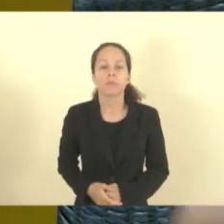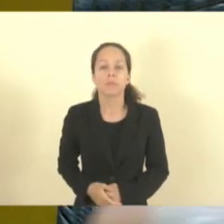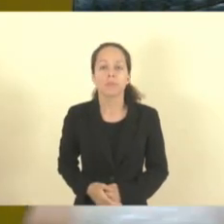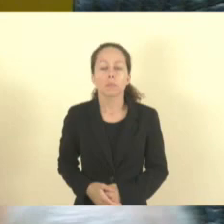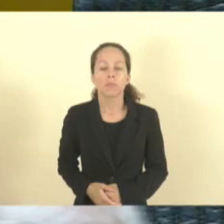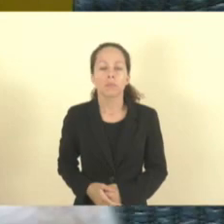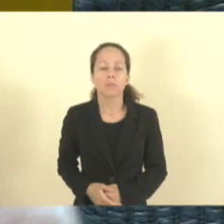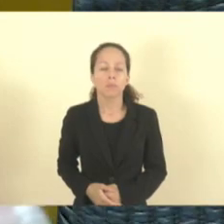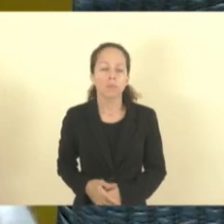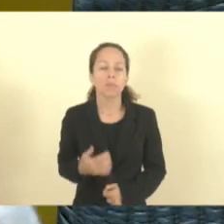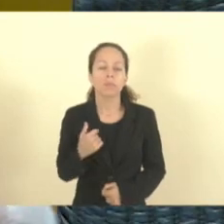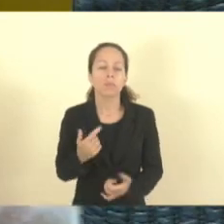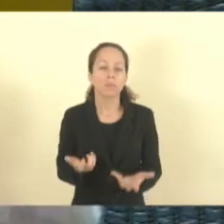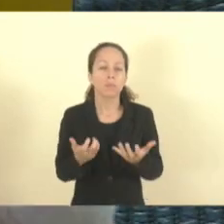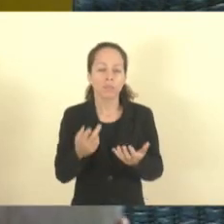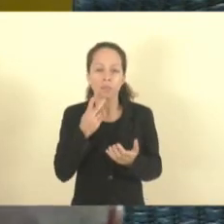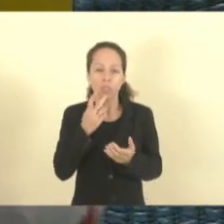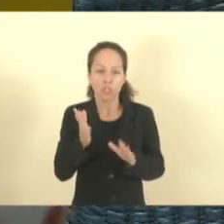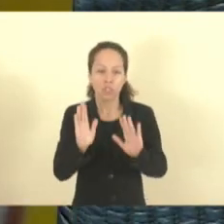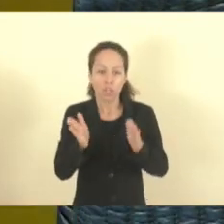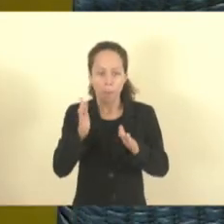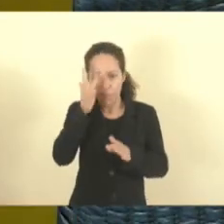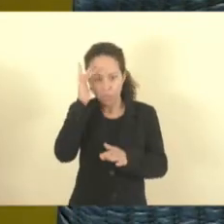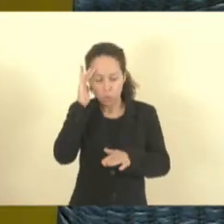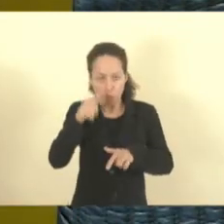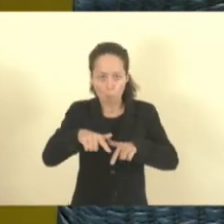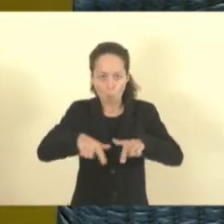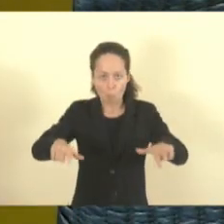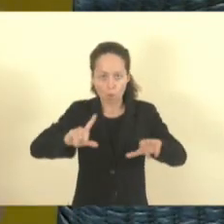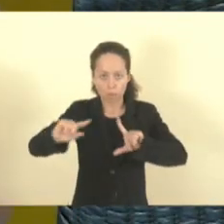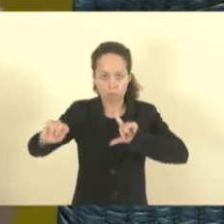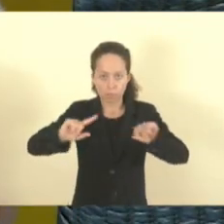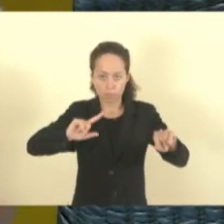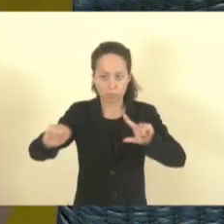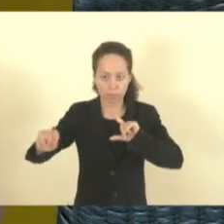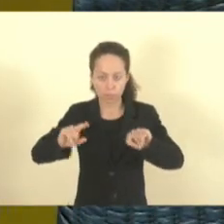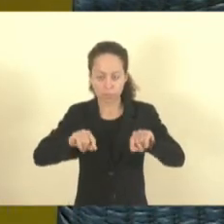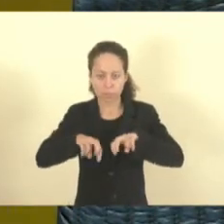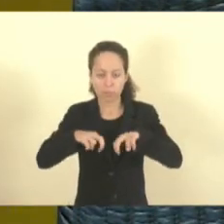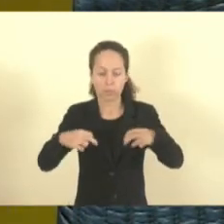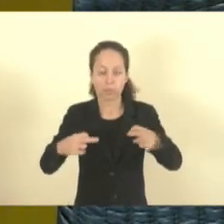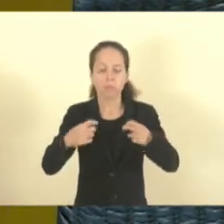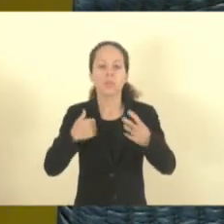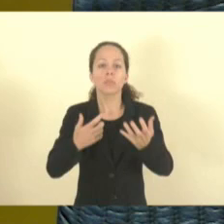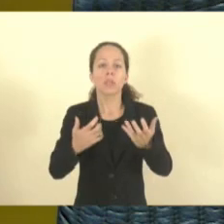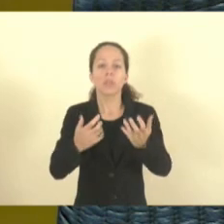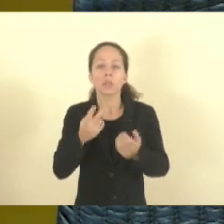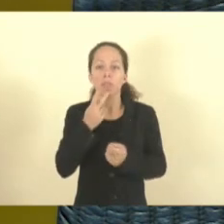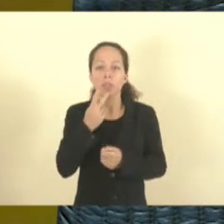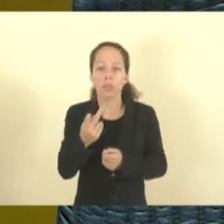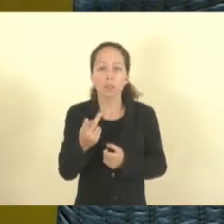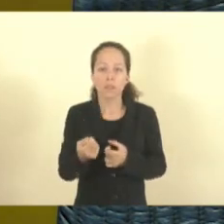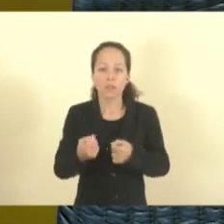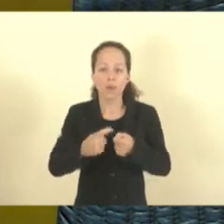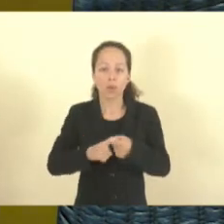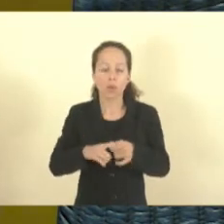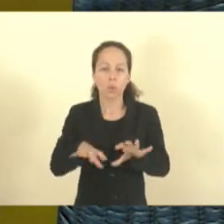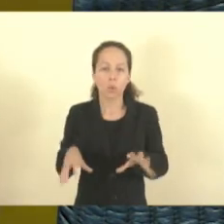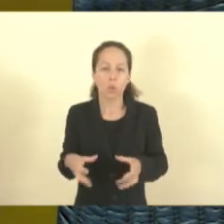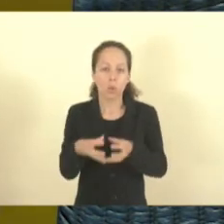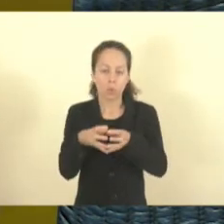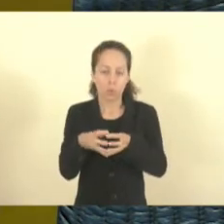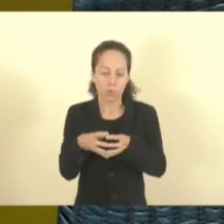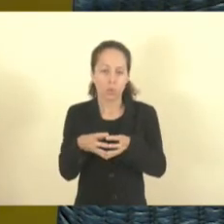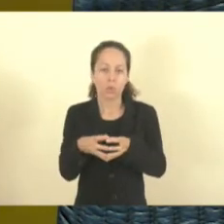esvaziamento já da nossa sessão, e eu queria solicitar a Vossa Excelência a recontagem do quórum, recomposição do